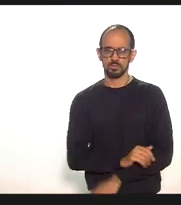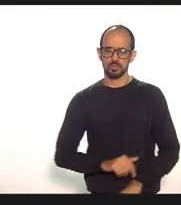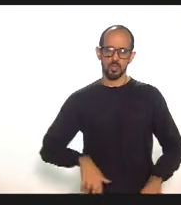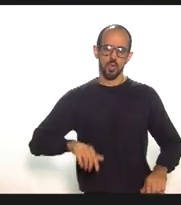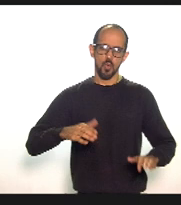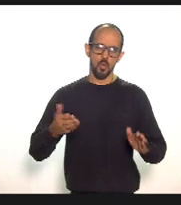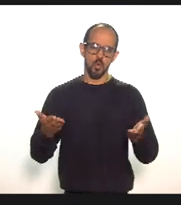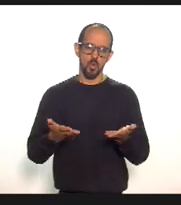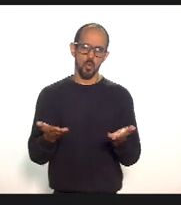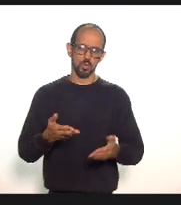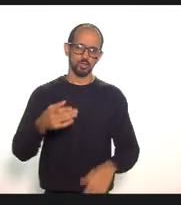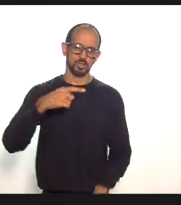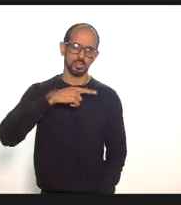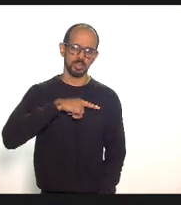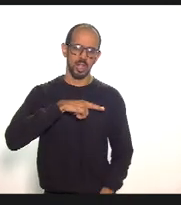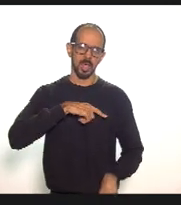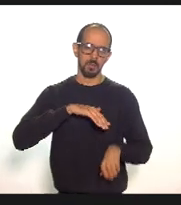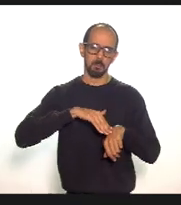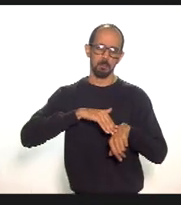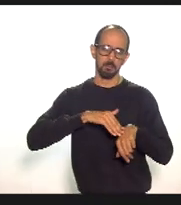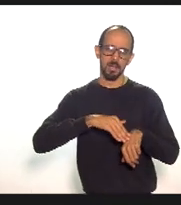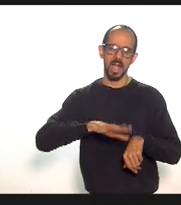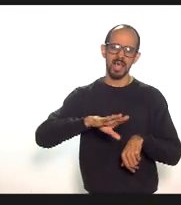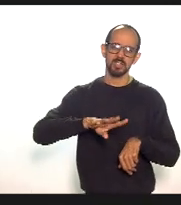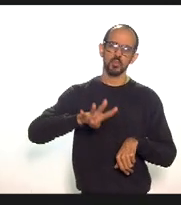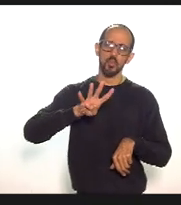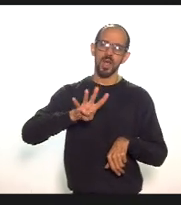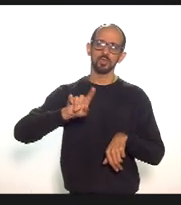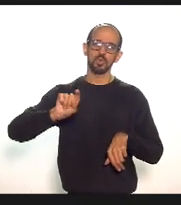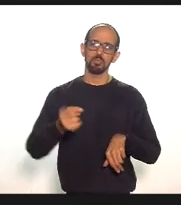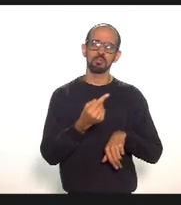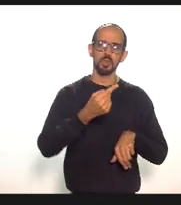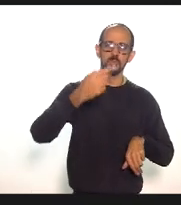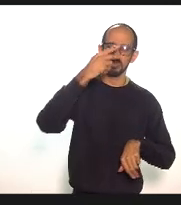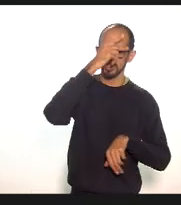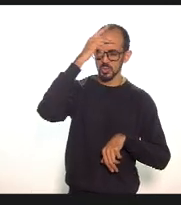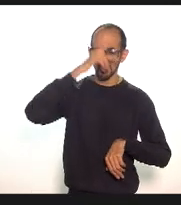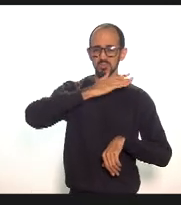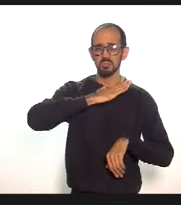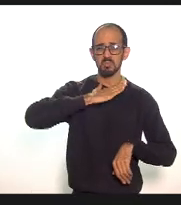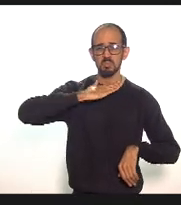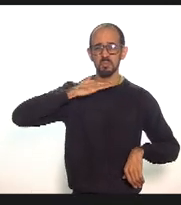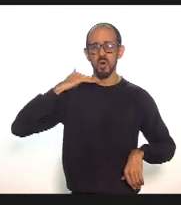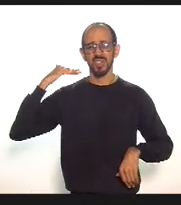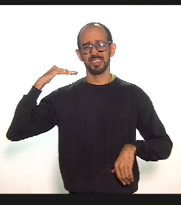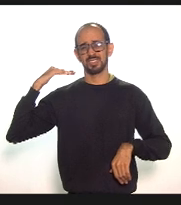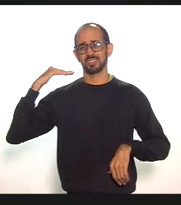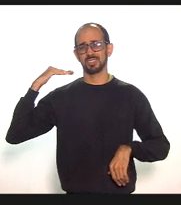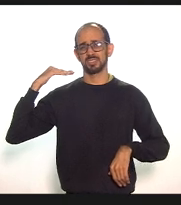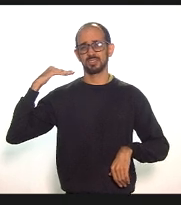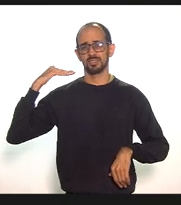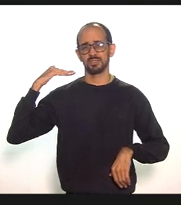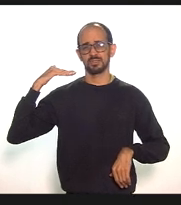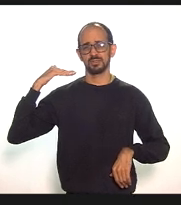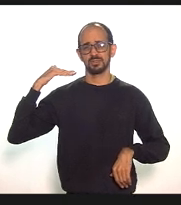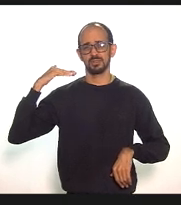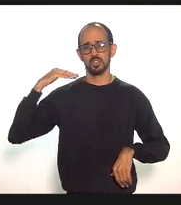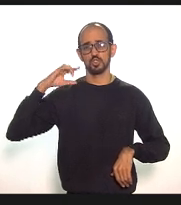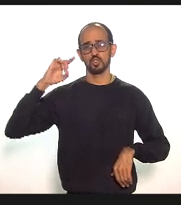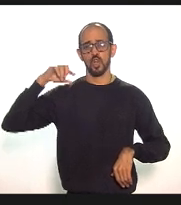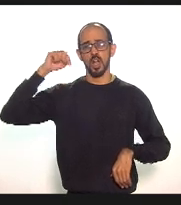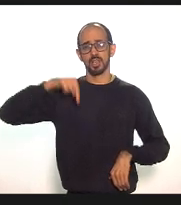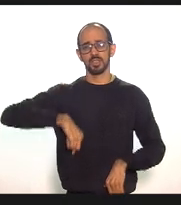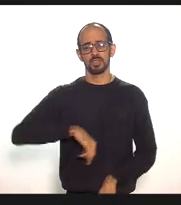Hoje são mais de 4 mil pessoas mortas, né, só no Rio